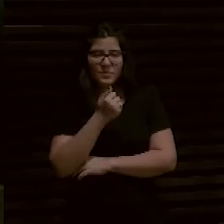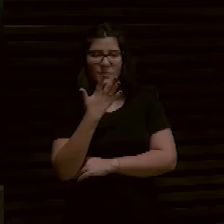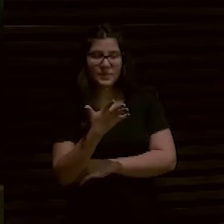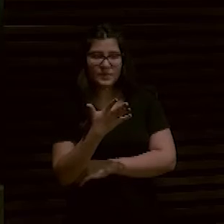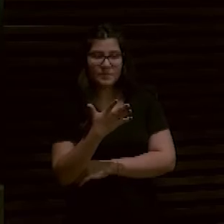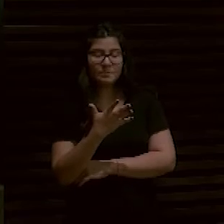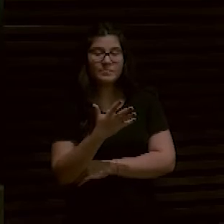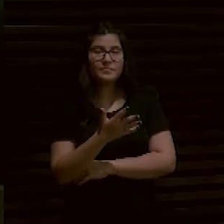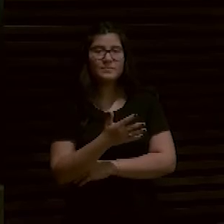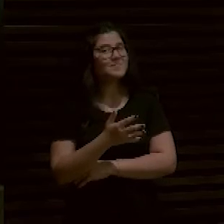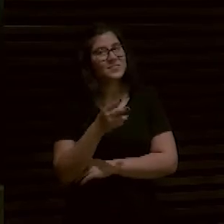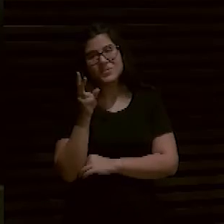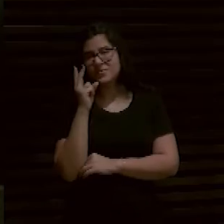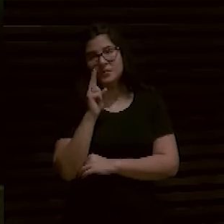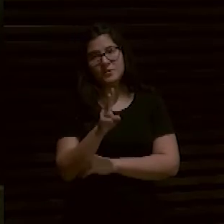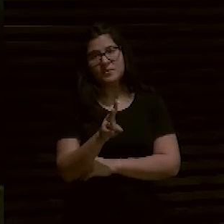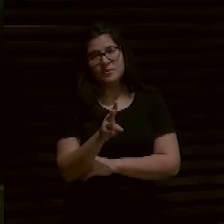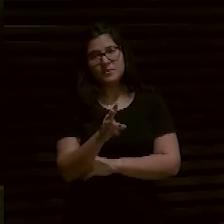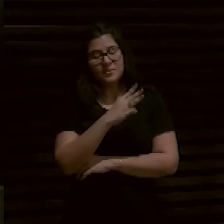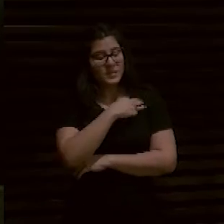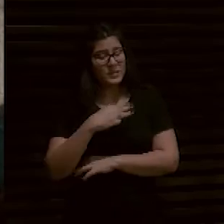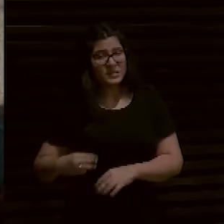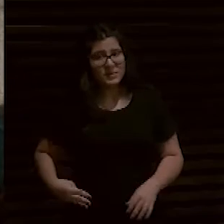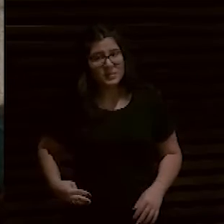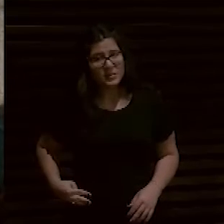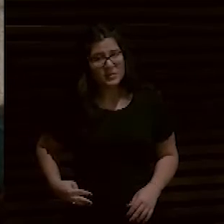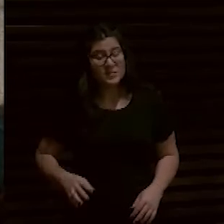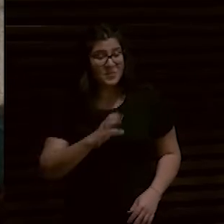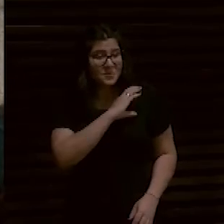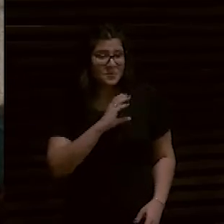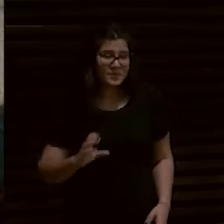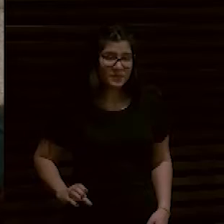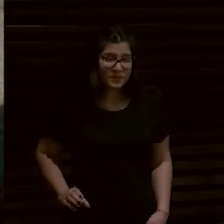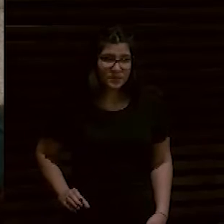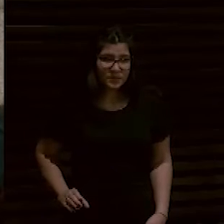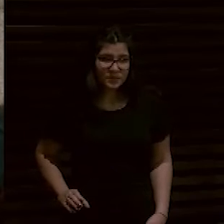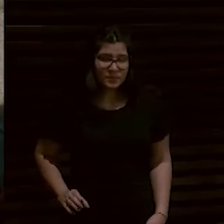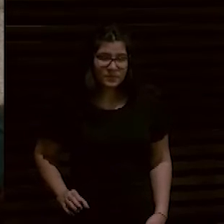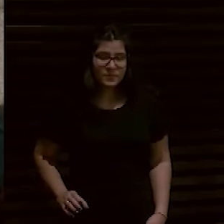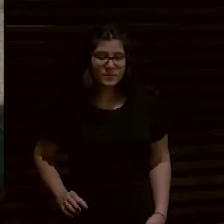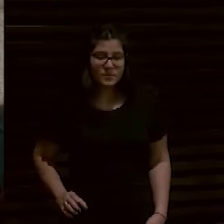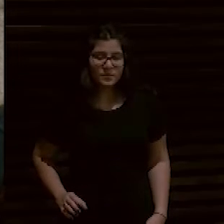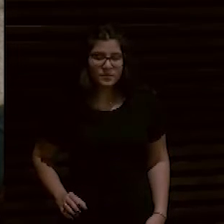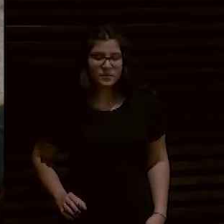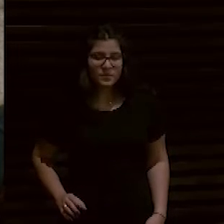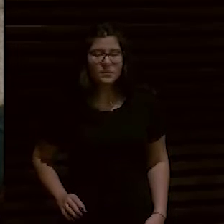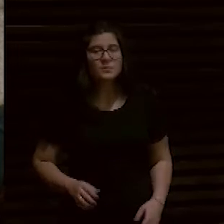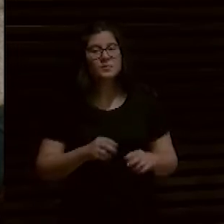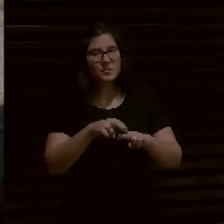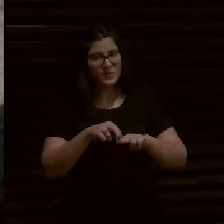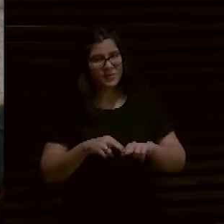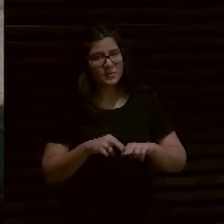Não verá o Messias, o Cristo. Por isso ele é maldito.